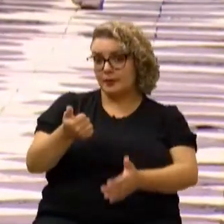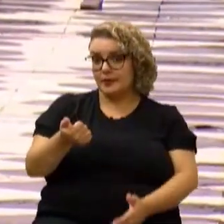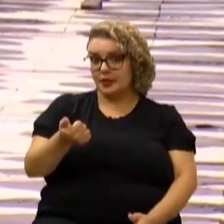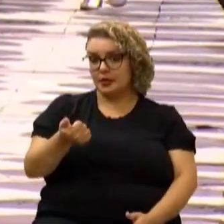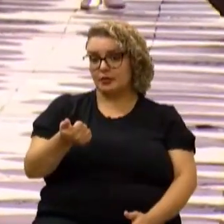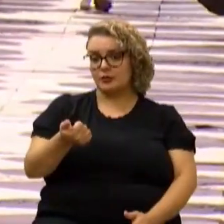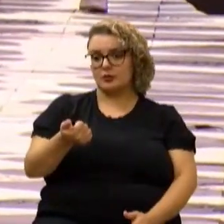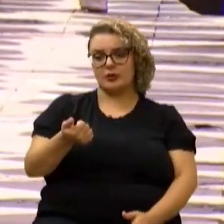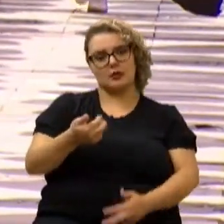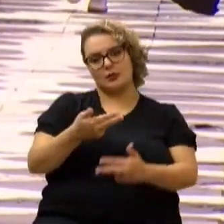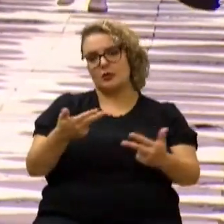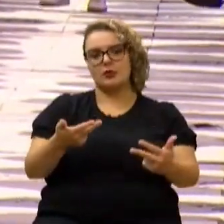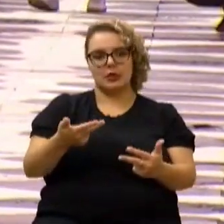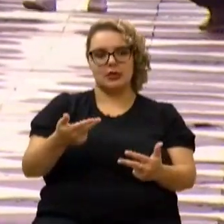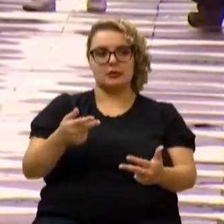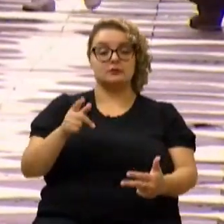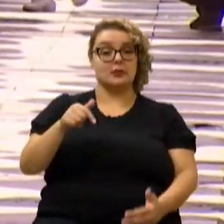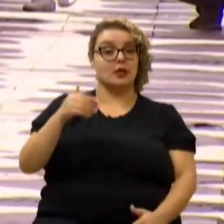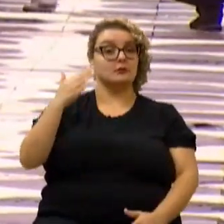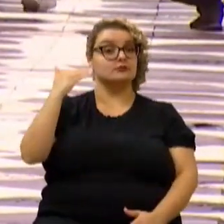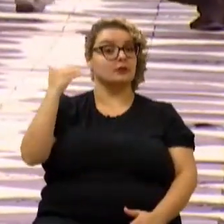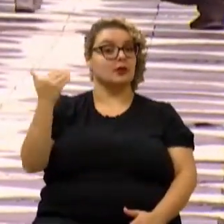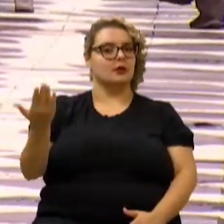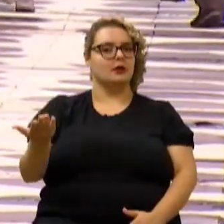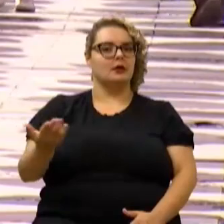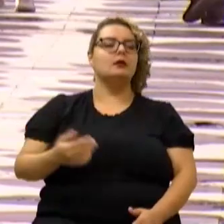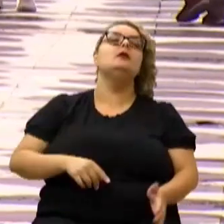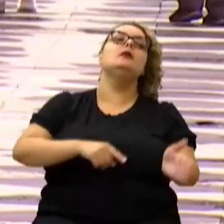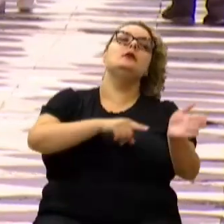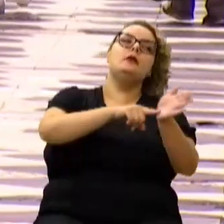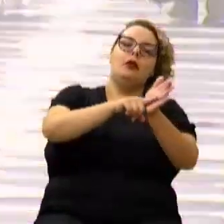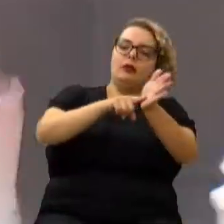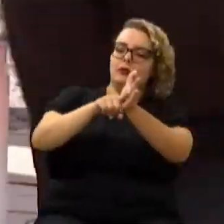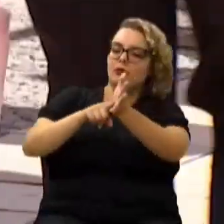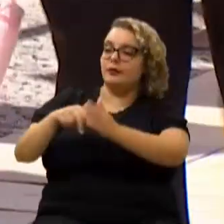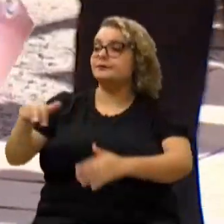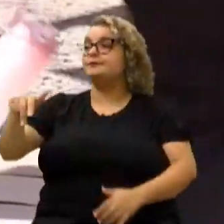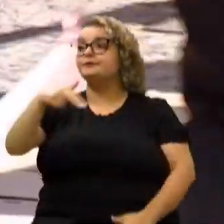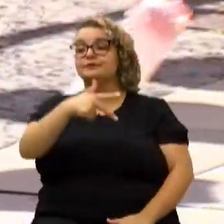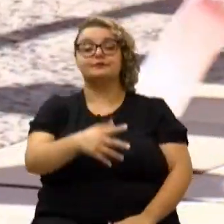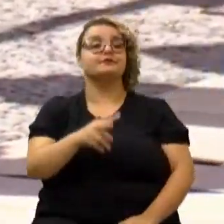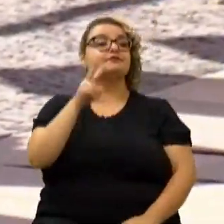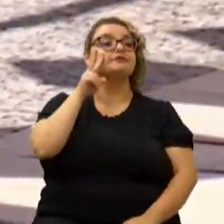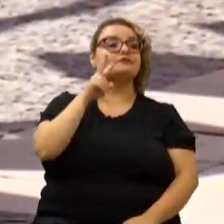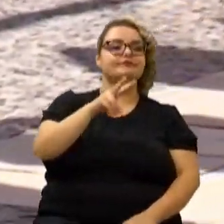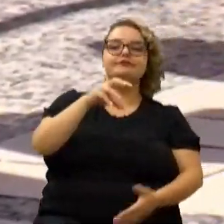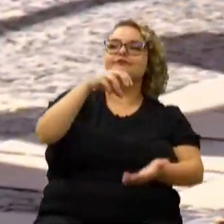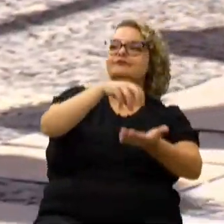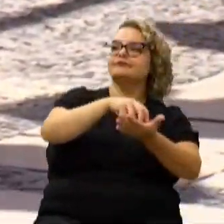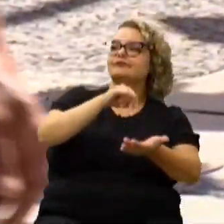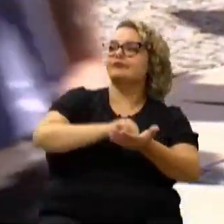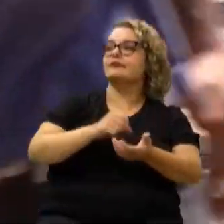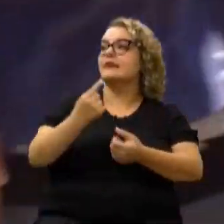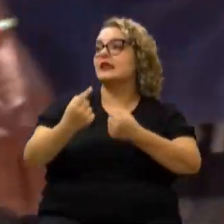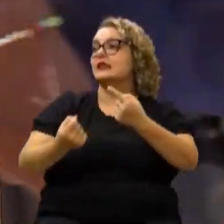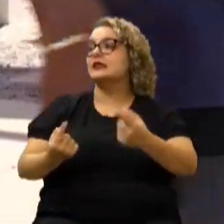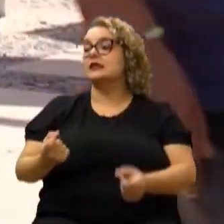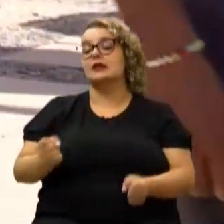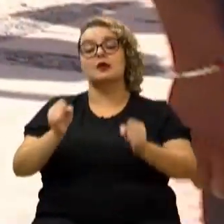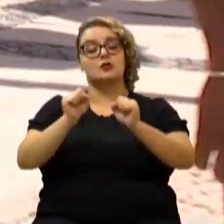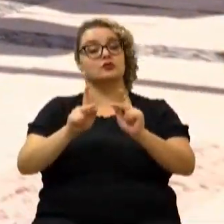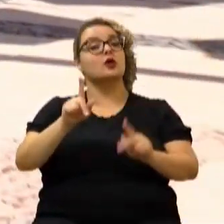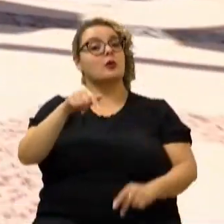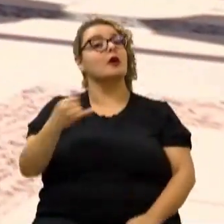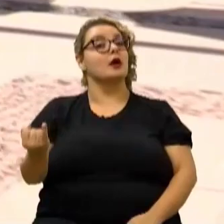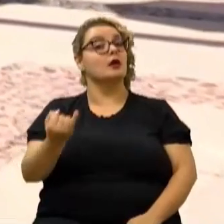Natal, primeiro ponto é a famosa pesquisada. Quem gosta de bater perna, vai lá no centro, passa em